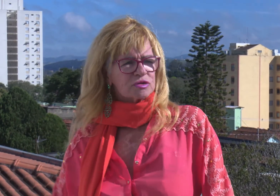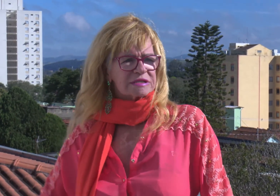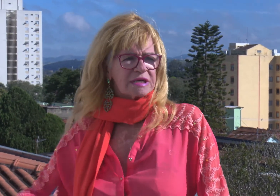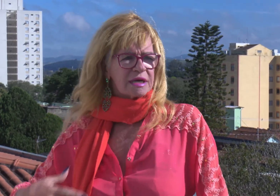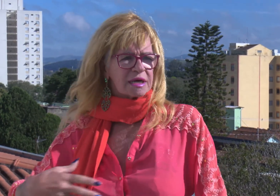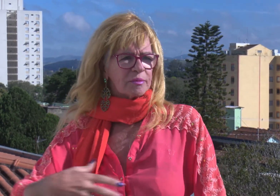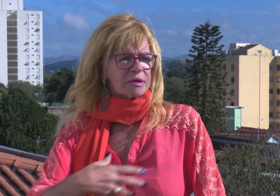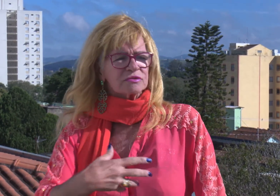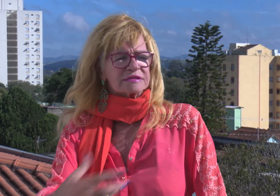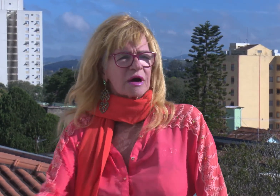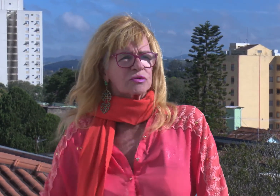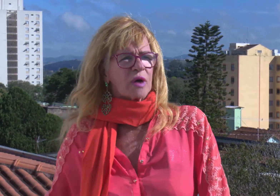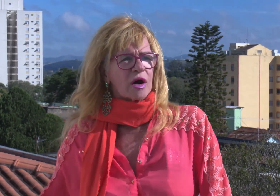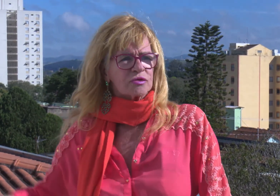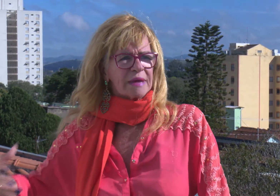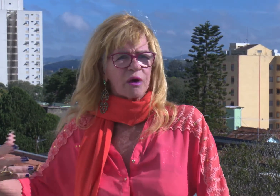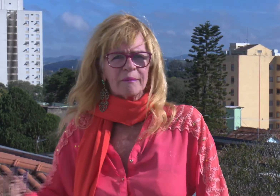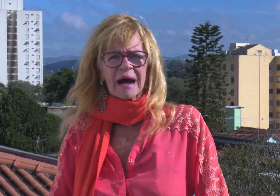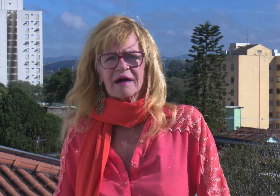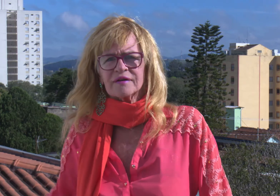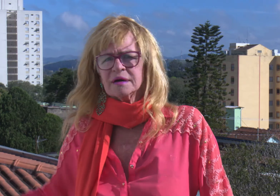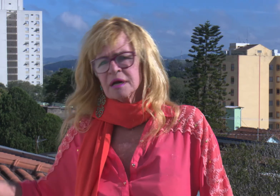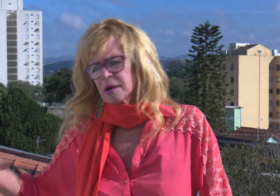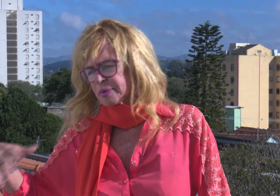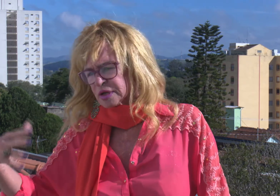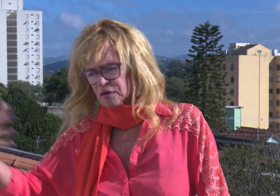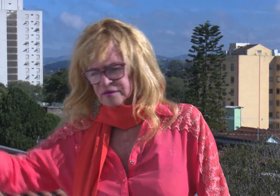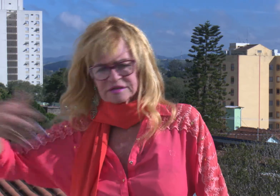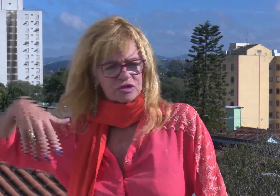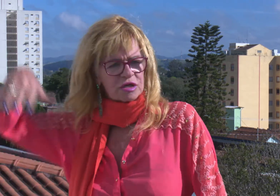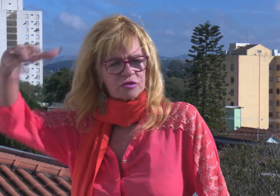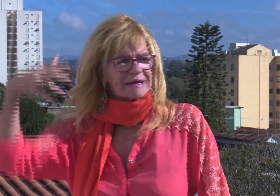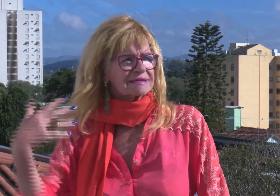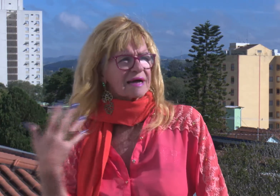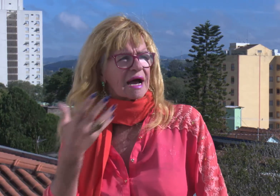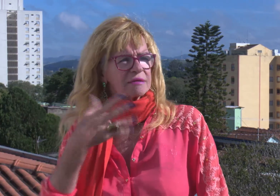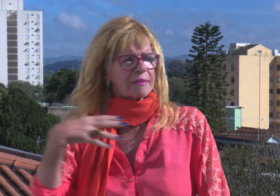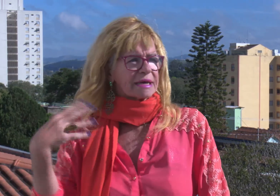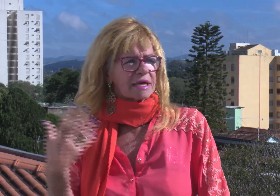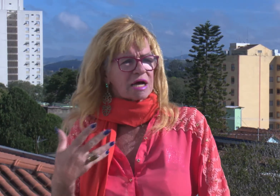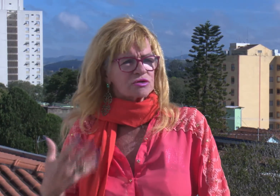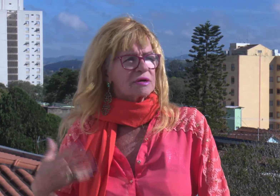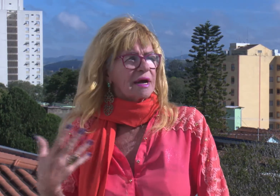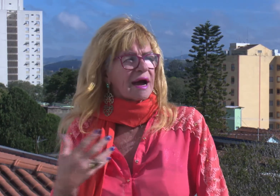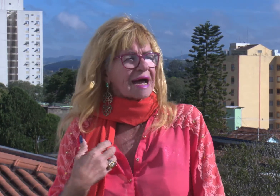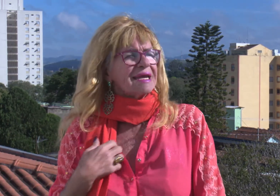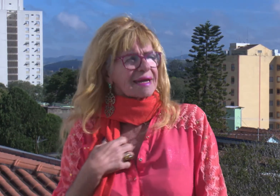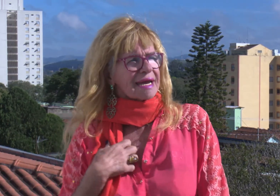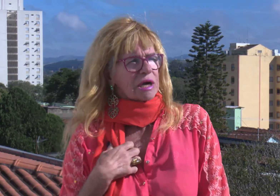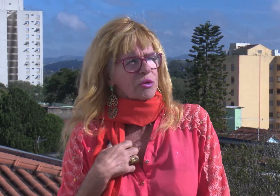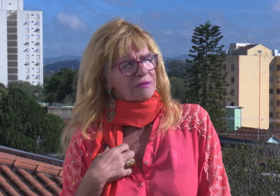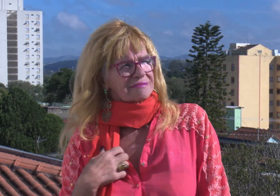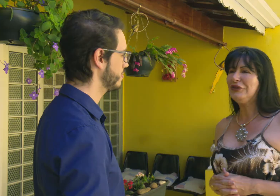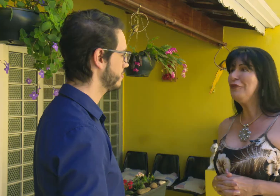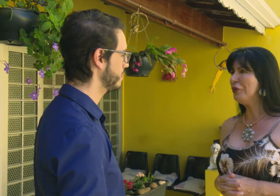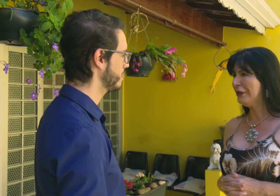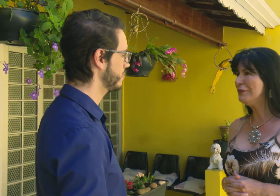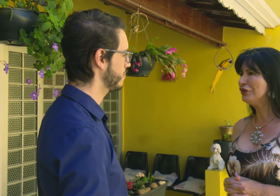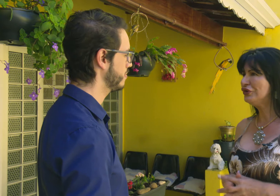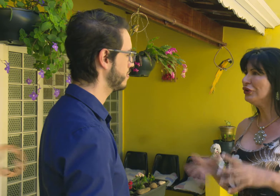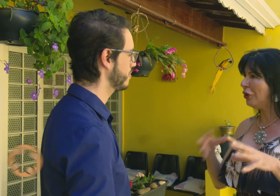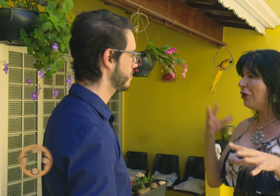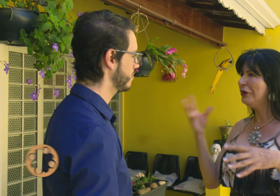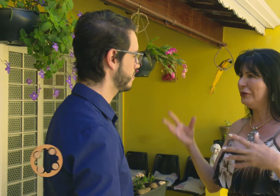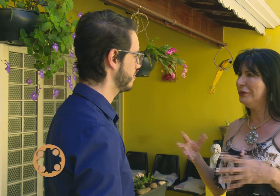me produzia, que eu punha um salto alto, me arrumava, punha um vestido, uma saia, uma maquiagem, tudo, ali era eu. Tinha um